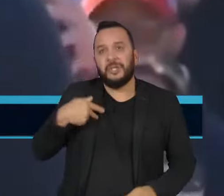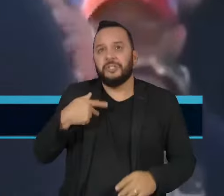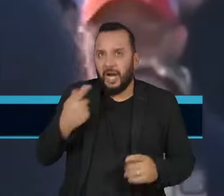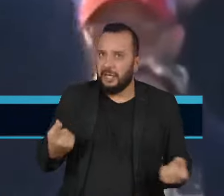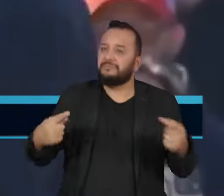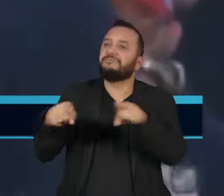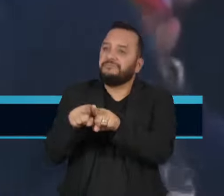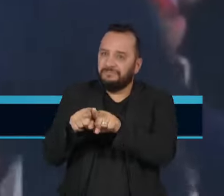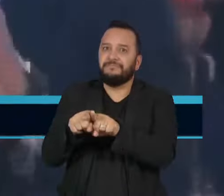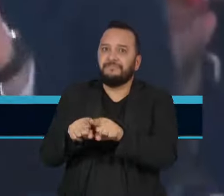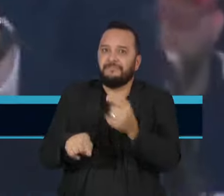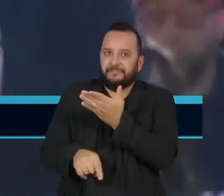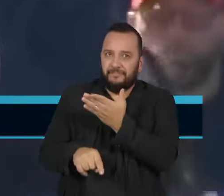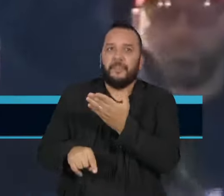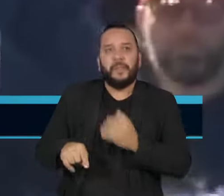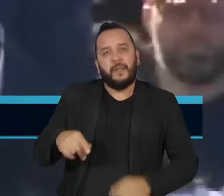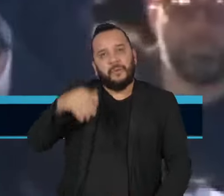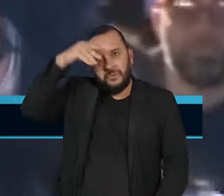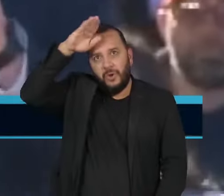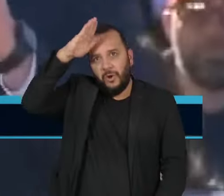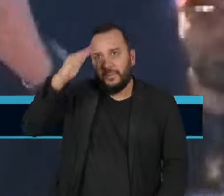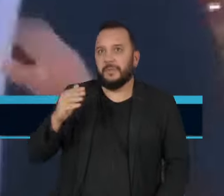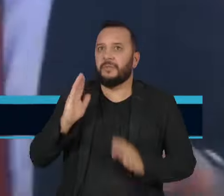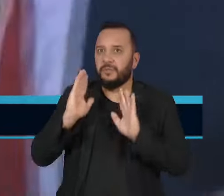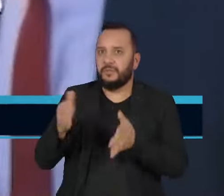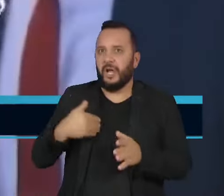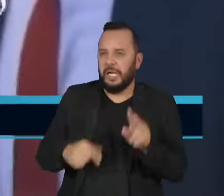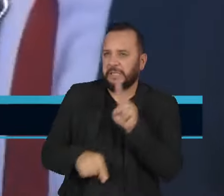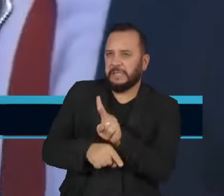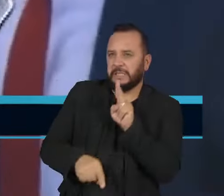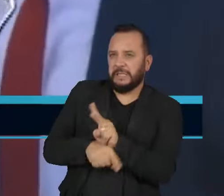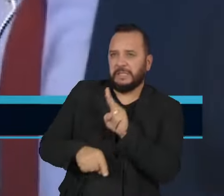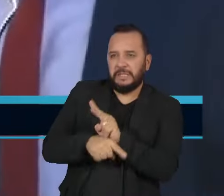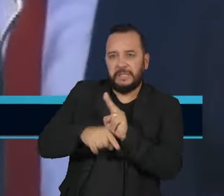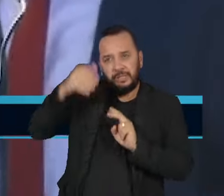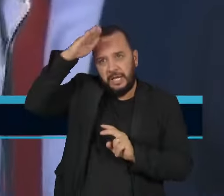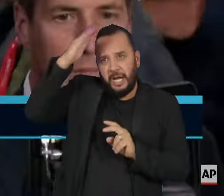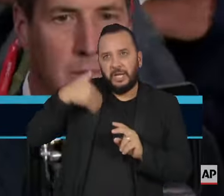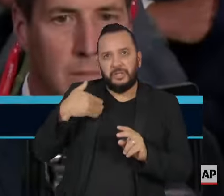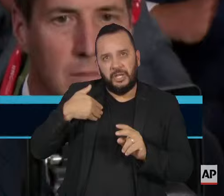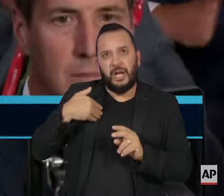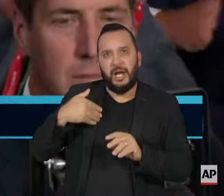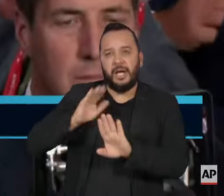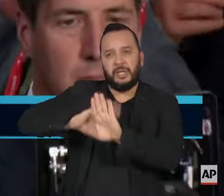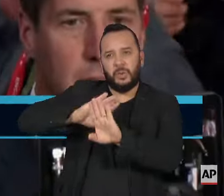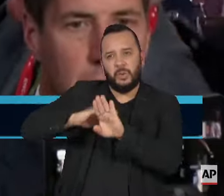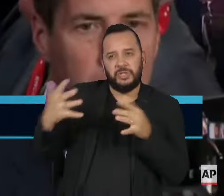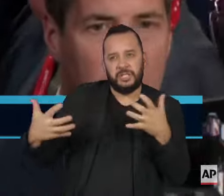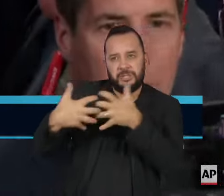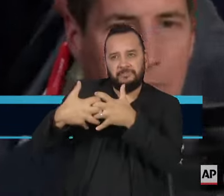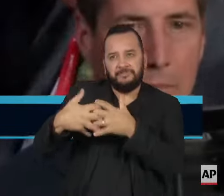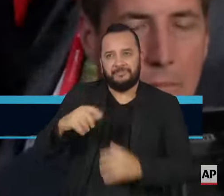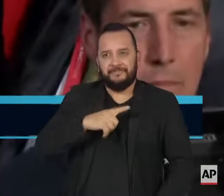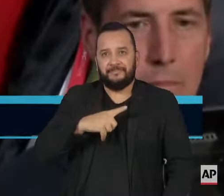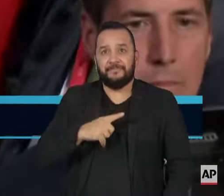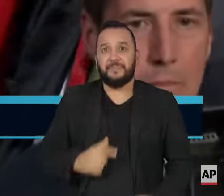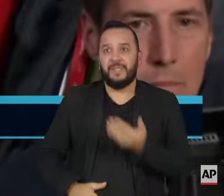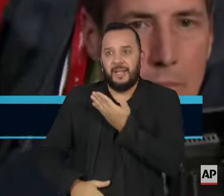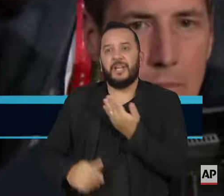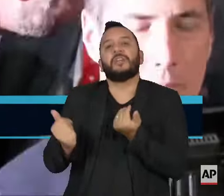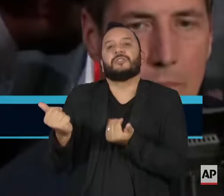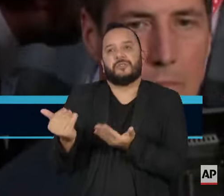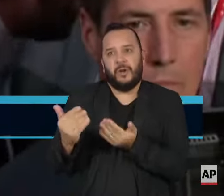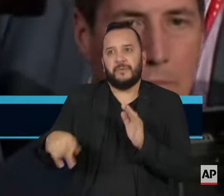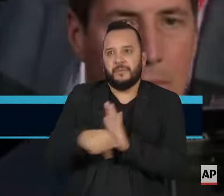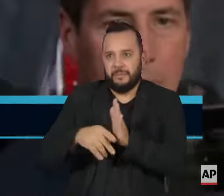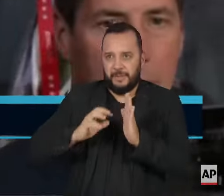ao ex-presidente, se tornando um grande defensor alinhado ideologicamente. Vance é considerado uma voz jovem no